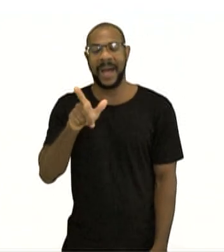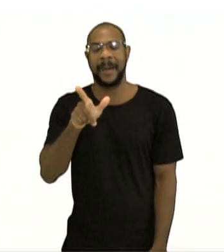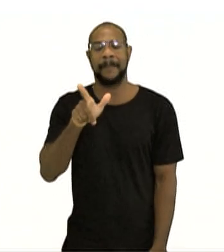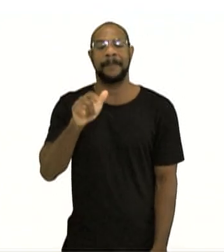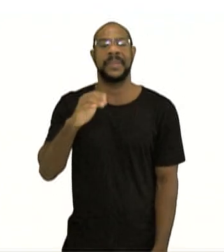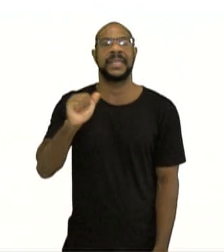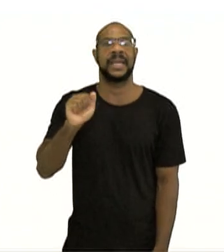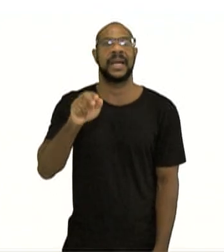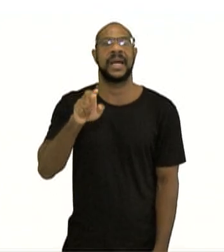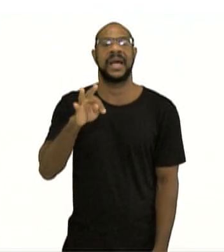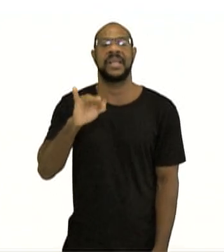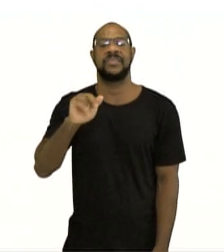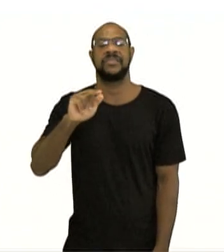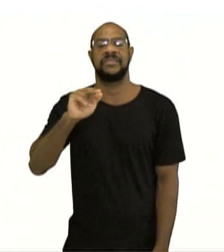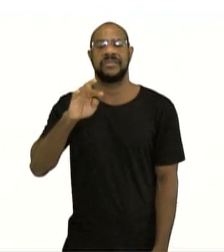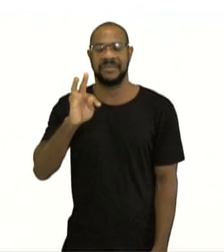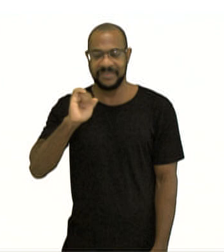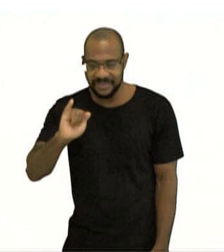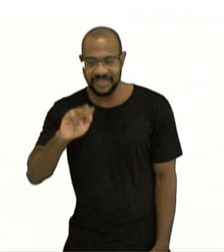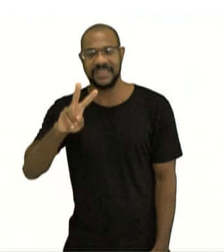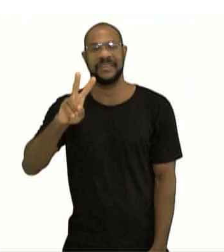Aplicativo para